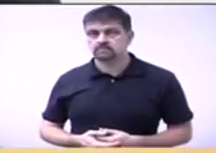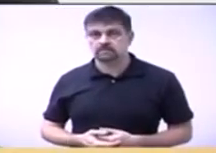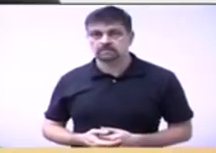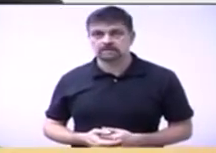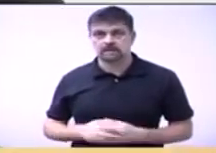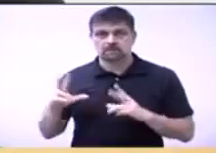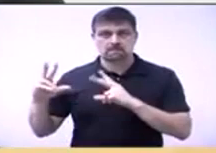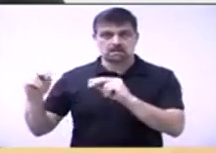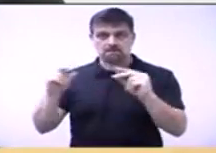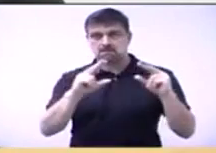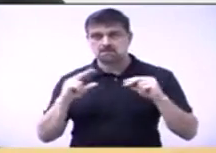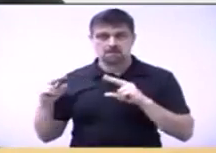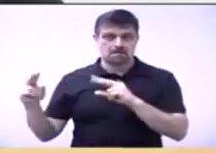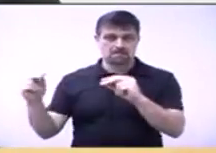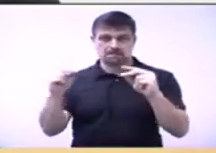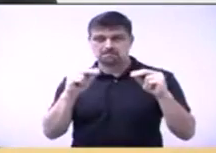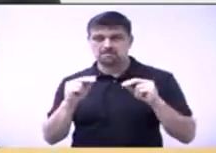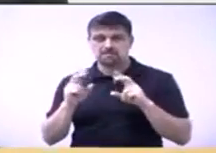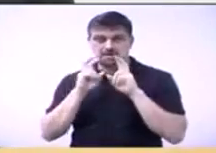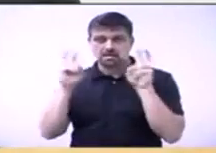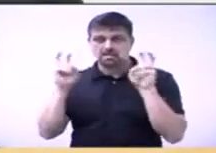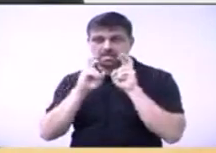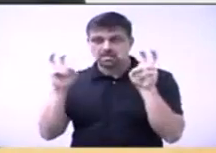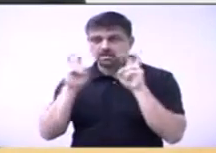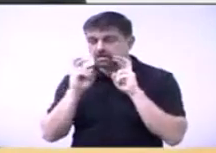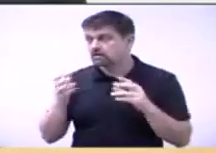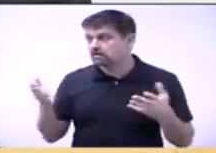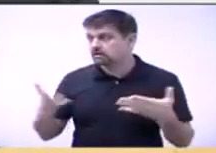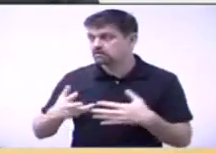Com a palavra, o vereador Fábio Valadão.